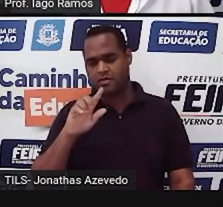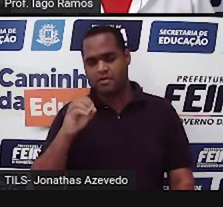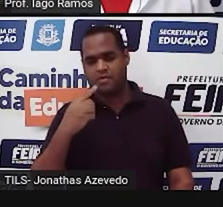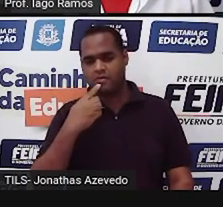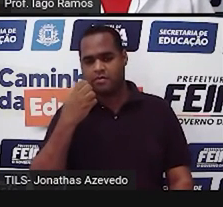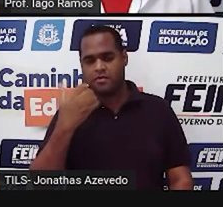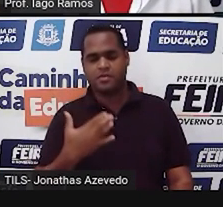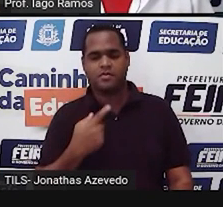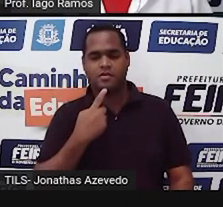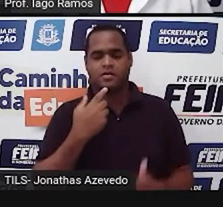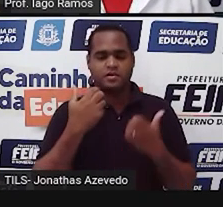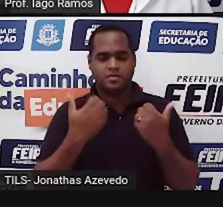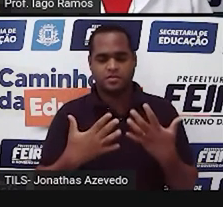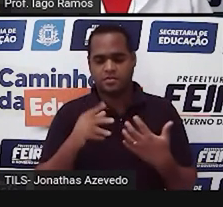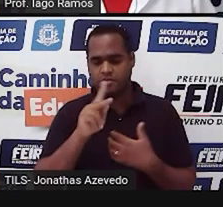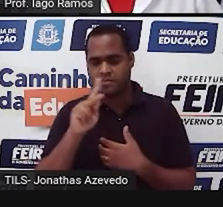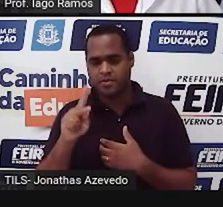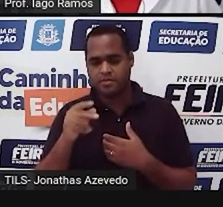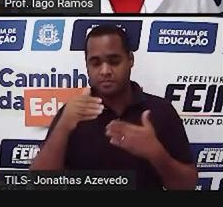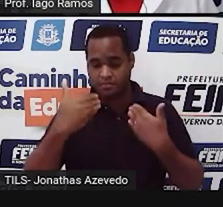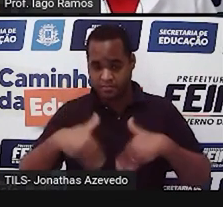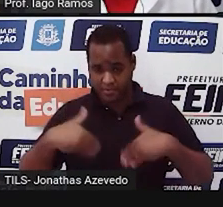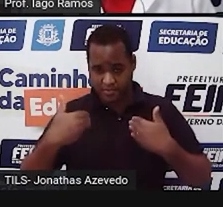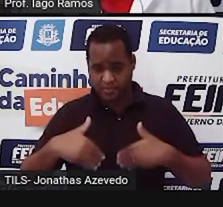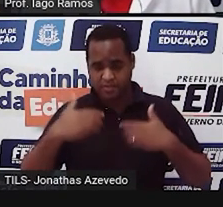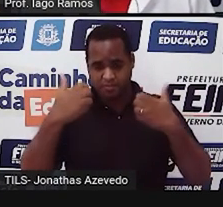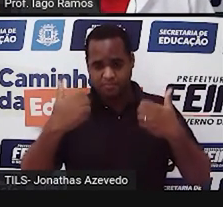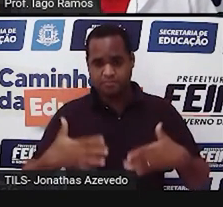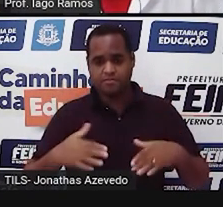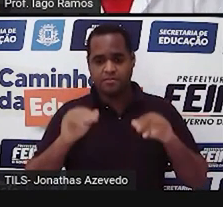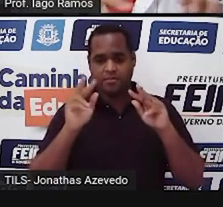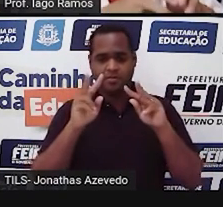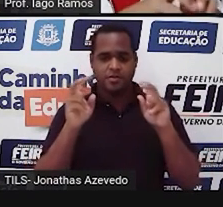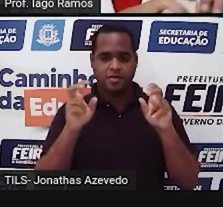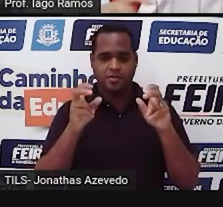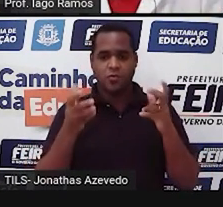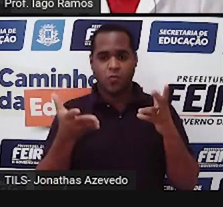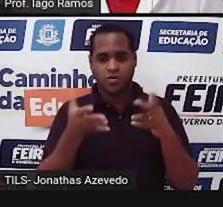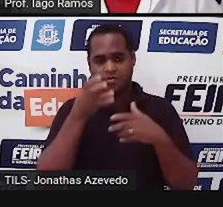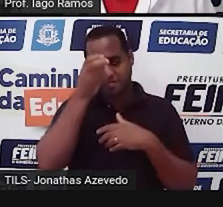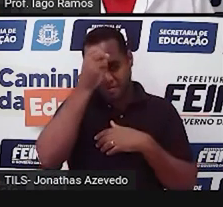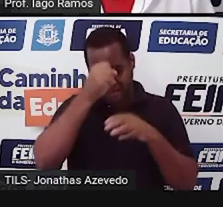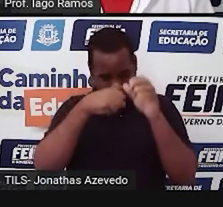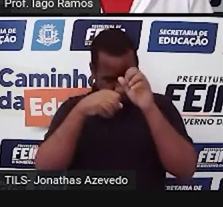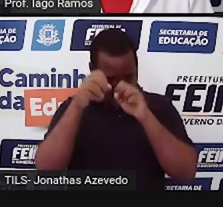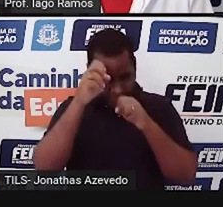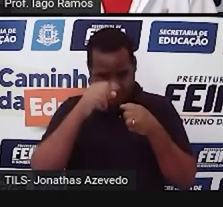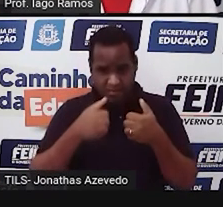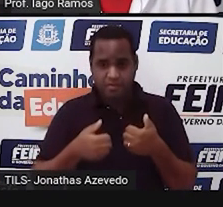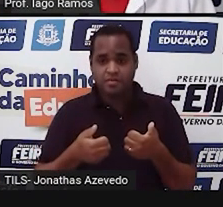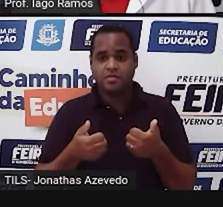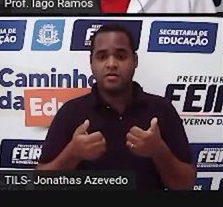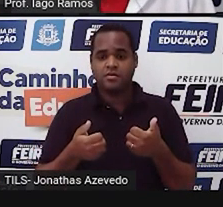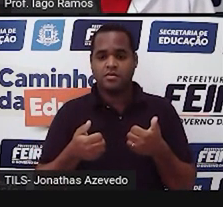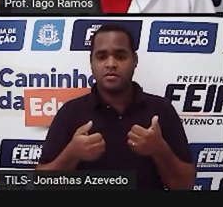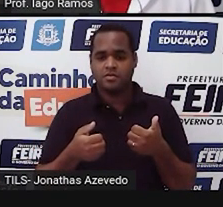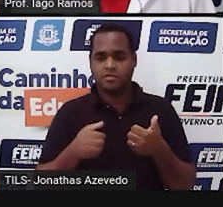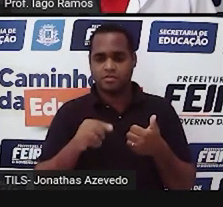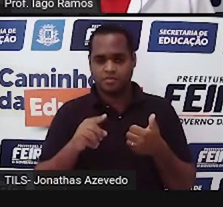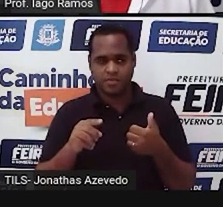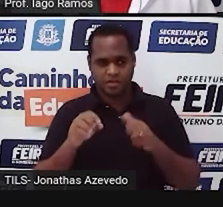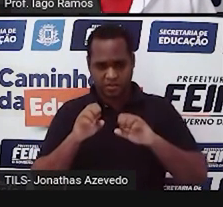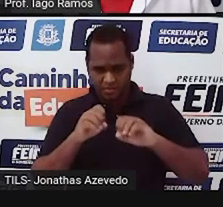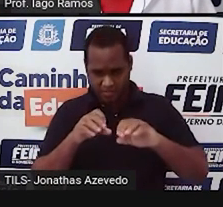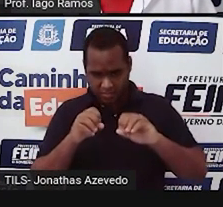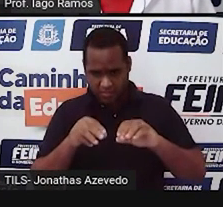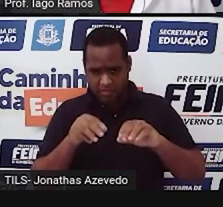tivesse que fazer uma prova com vocês sobre esse assunto né sobre o que a gente viu Nessa aula O que é que dessa